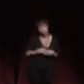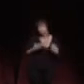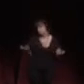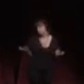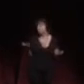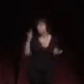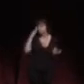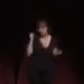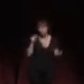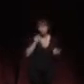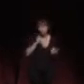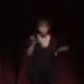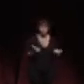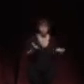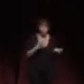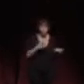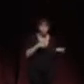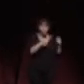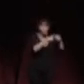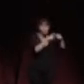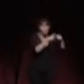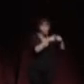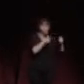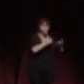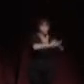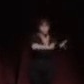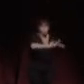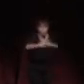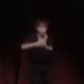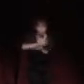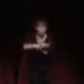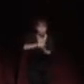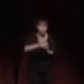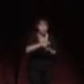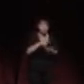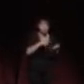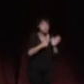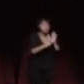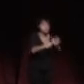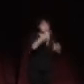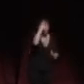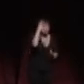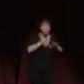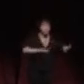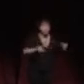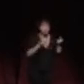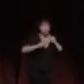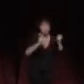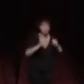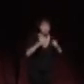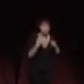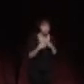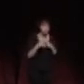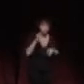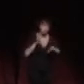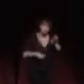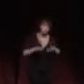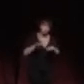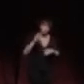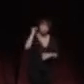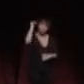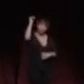de crianças hiperativas e tudo isso que nós vemos hoje tem a ver com que as crianças estão perdendo na criação